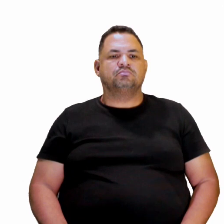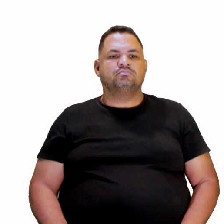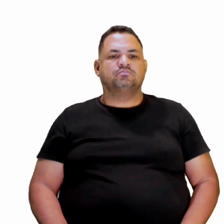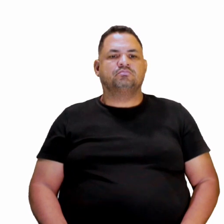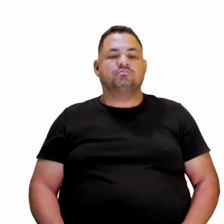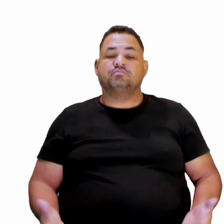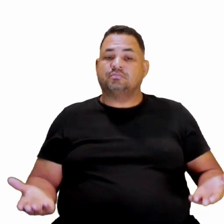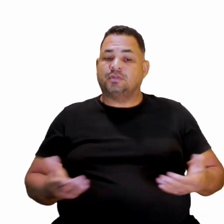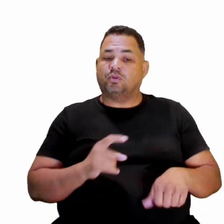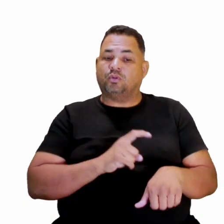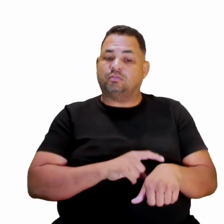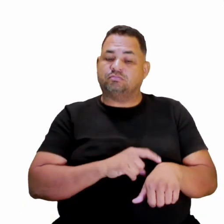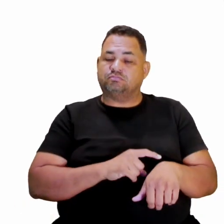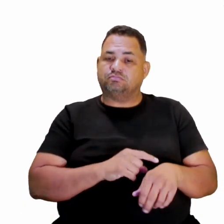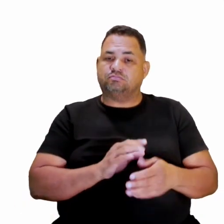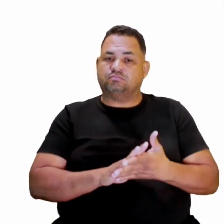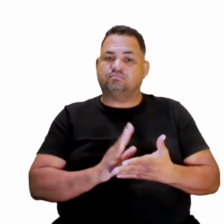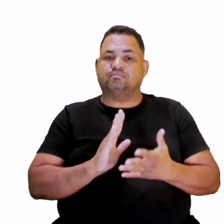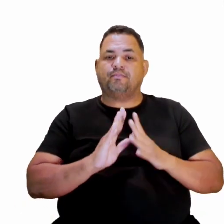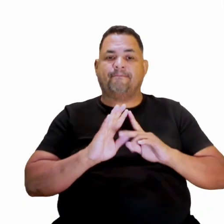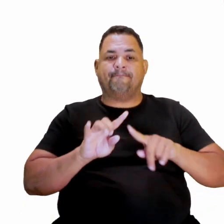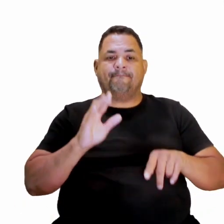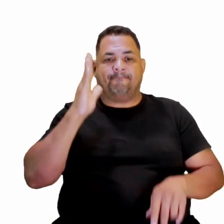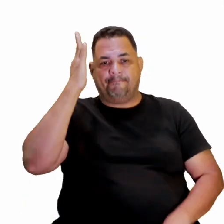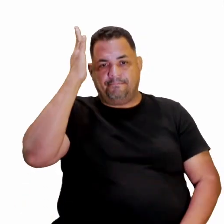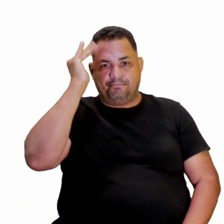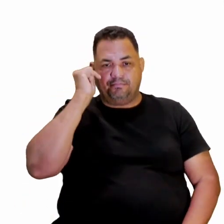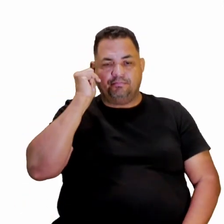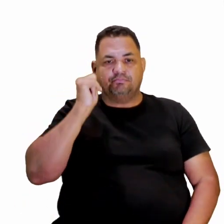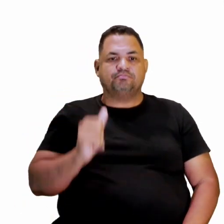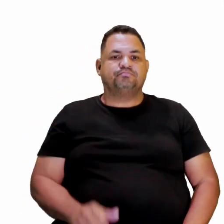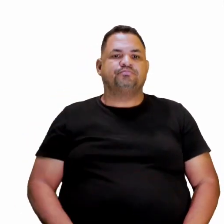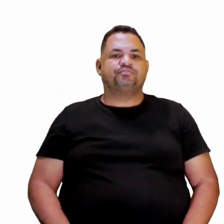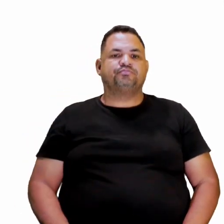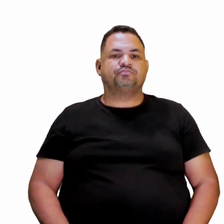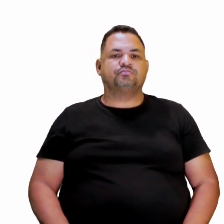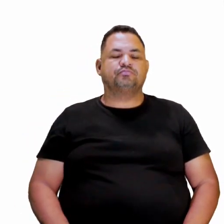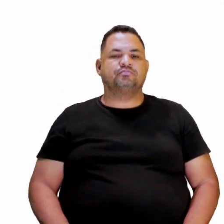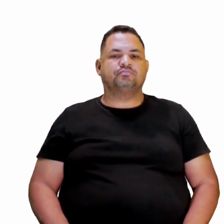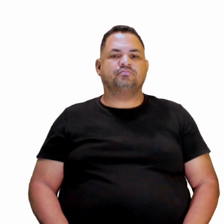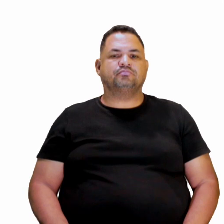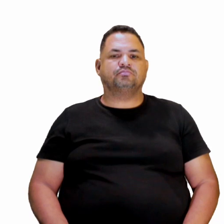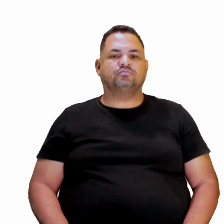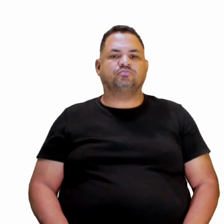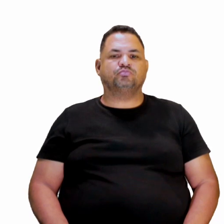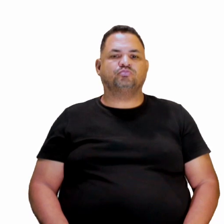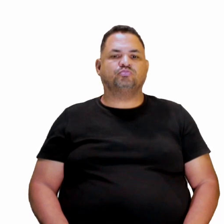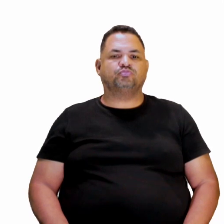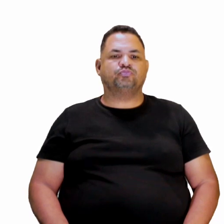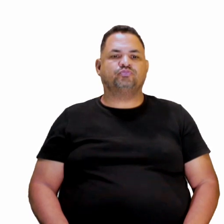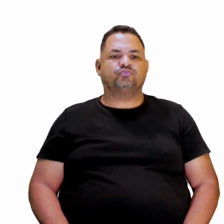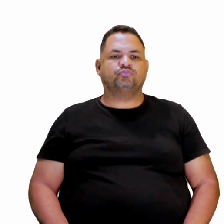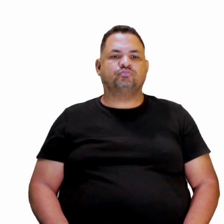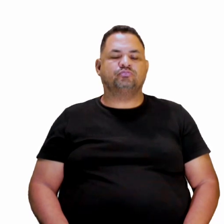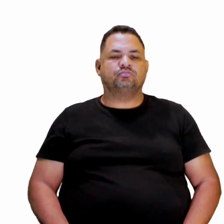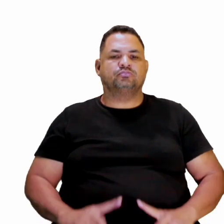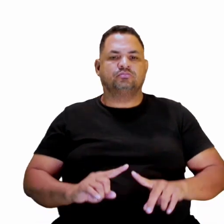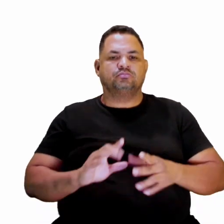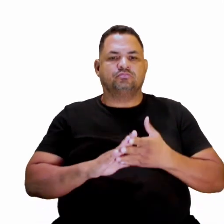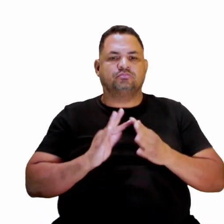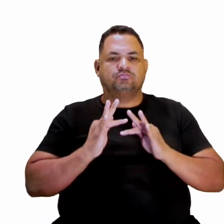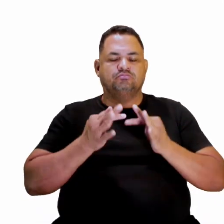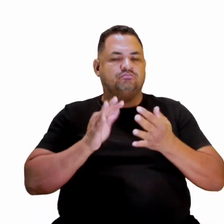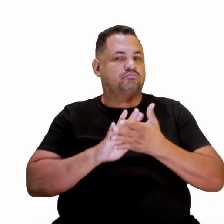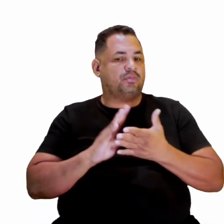está chegando. Mas tenho certeza, but I'm sure the end is not there yet. Mas eu tenho certeza que o fim